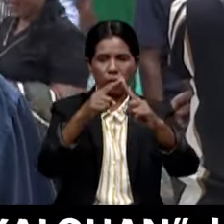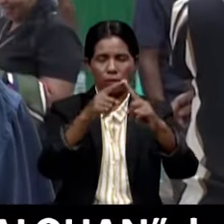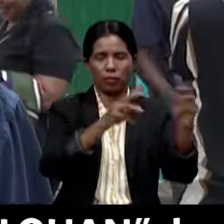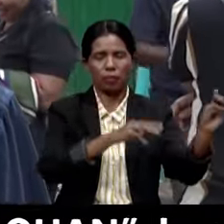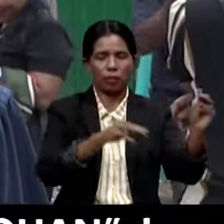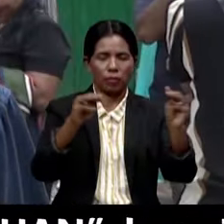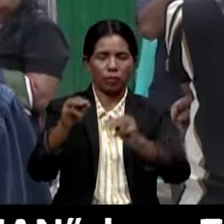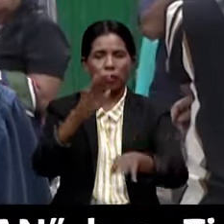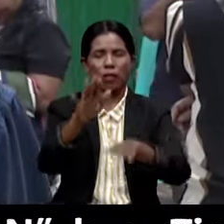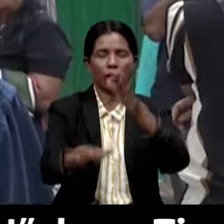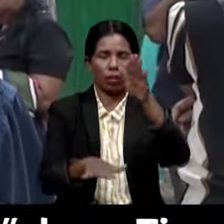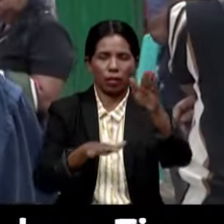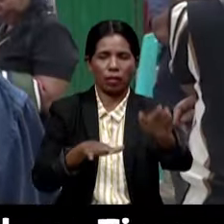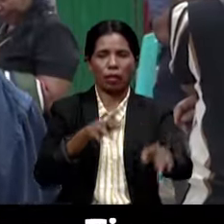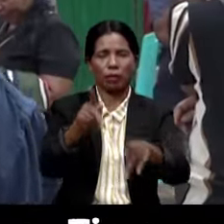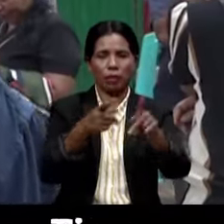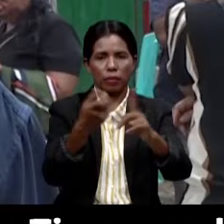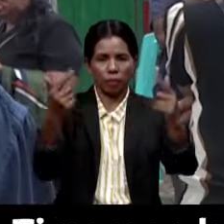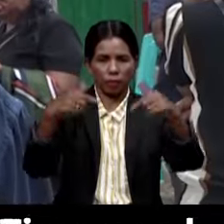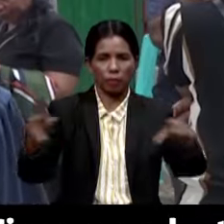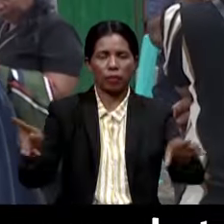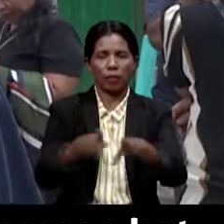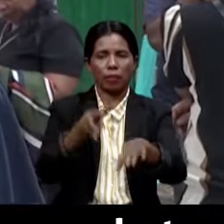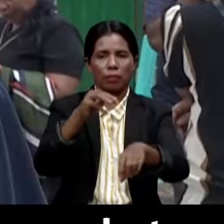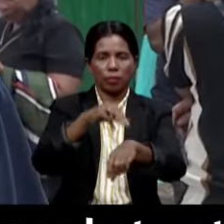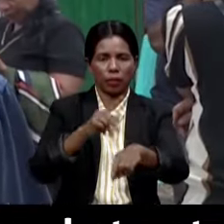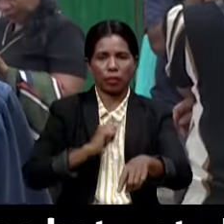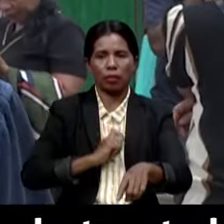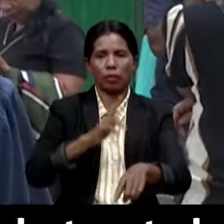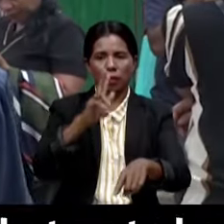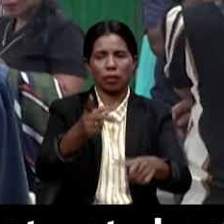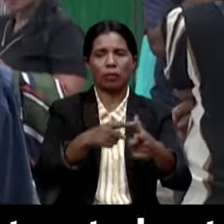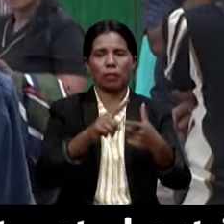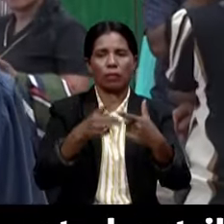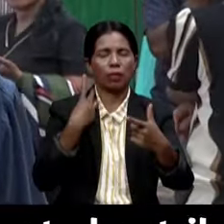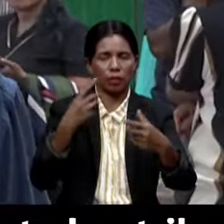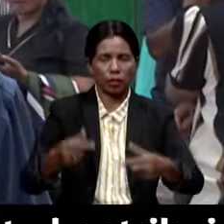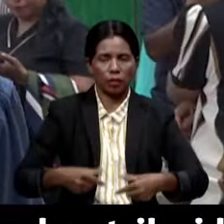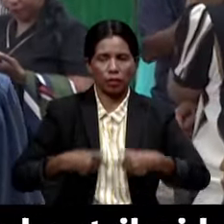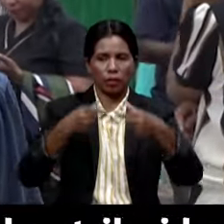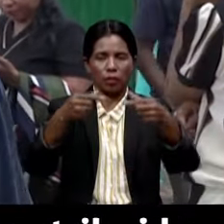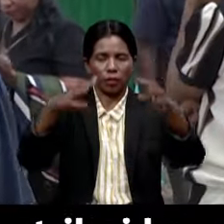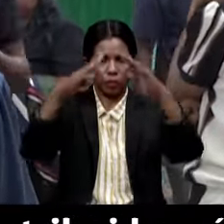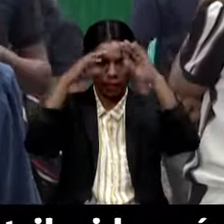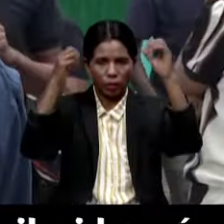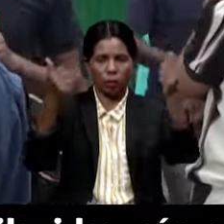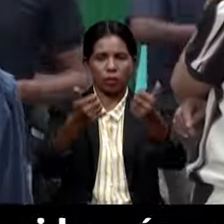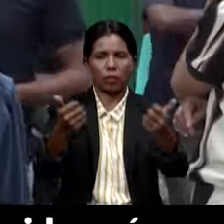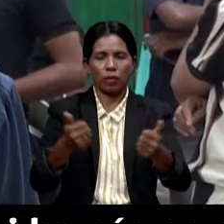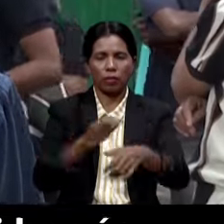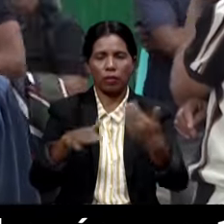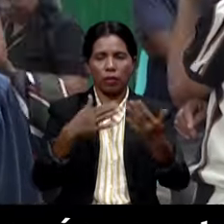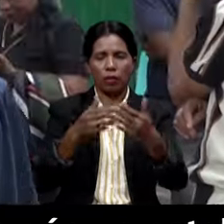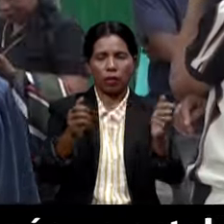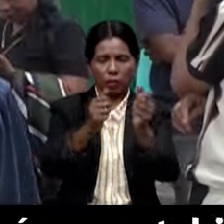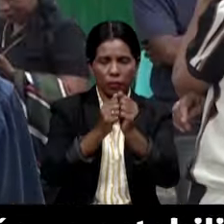movimentação, peregrinação, saranesira, ato mai participa missa e tastolo nebe. Depois a missa vai entrega ba presidente autoridade sira, mak sira